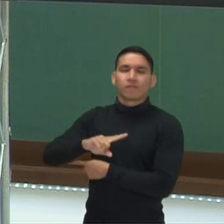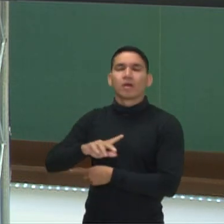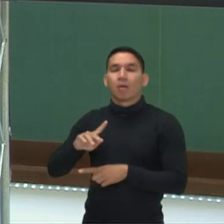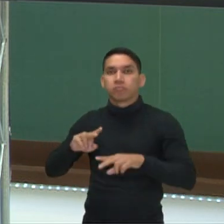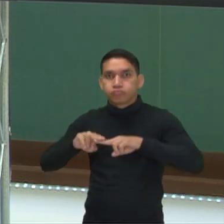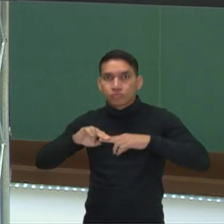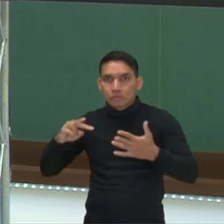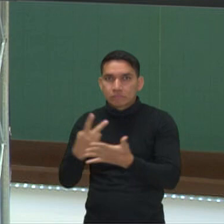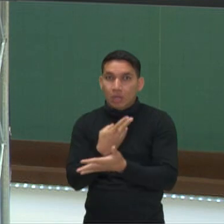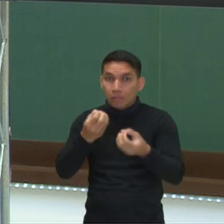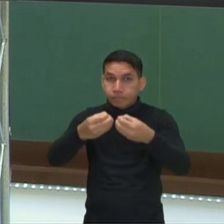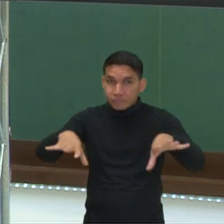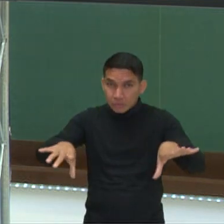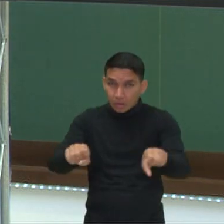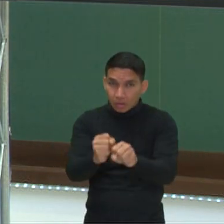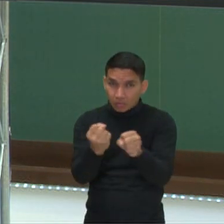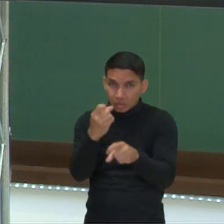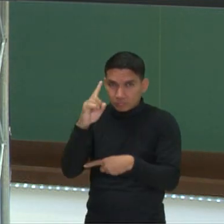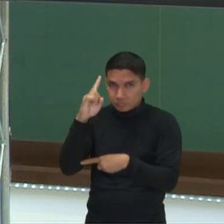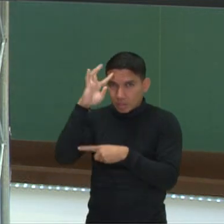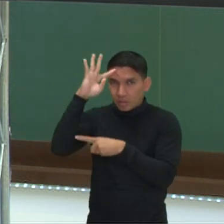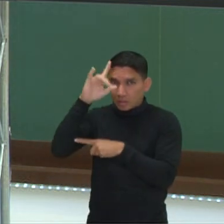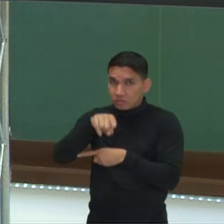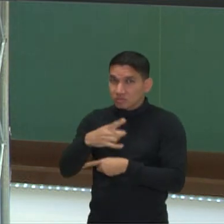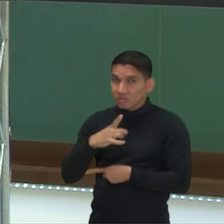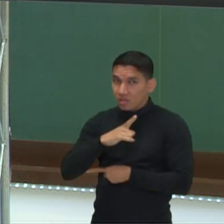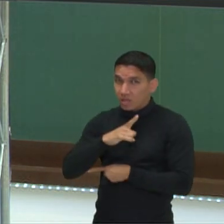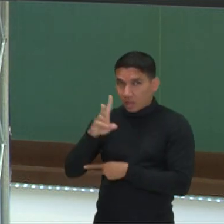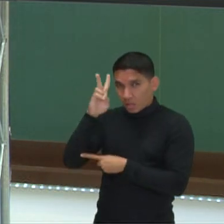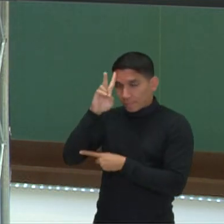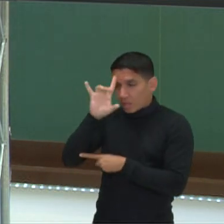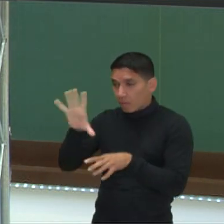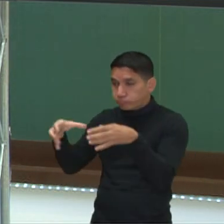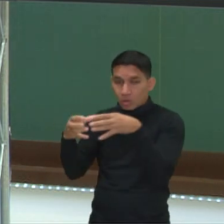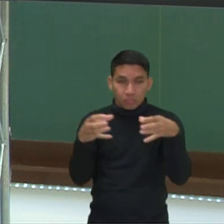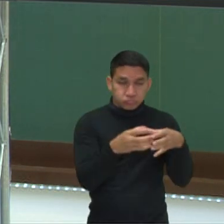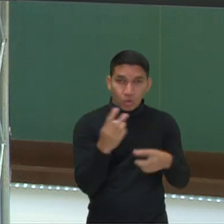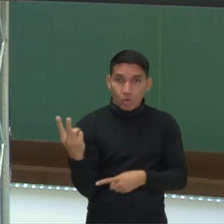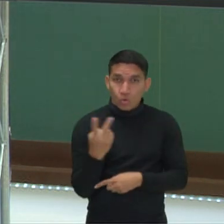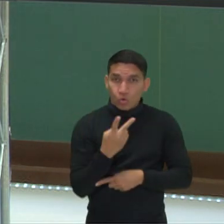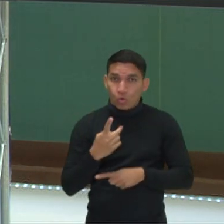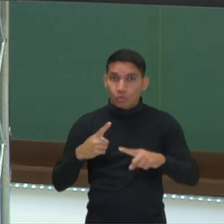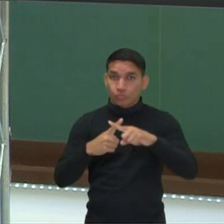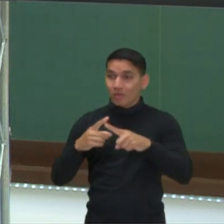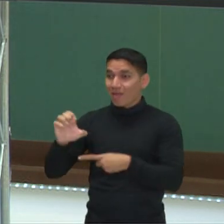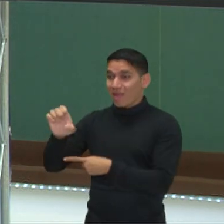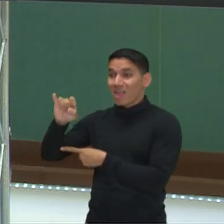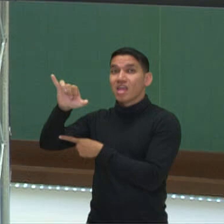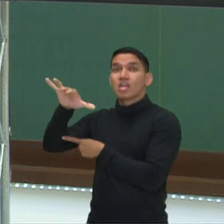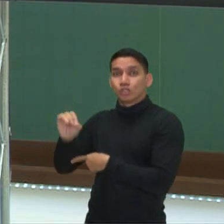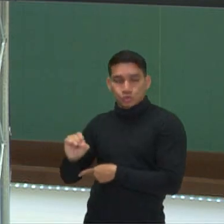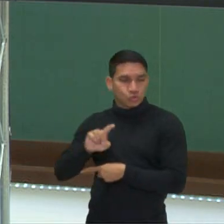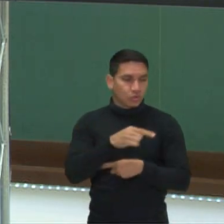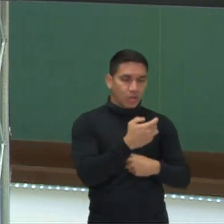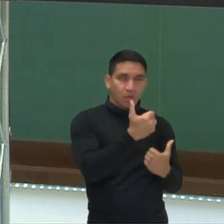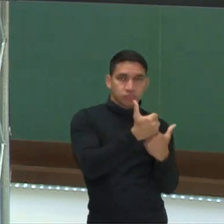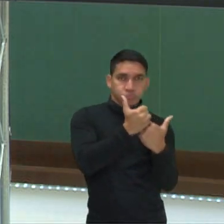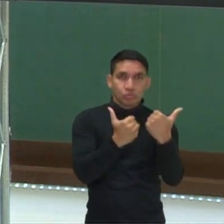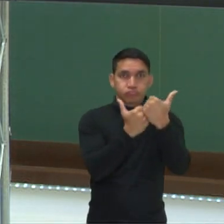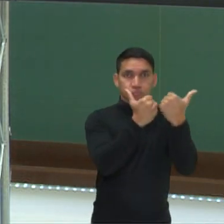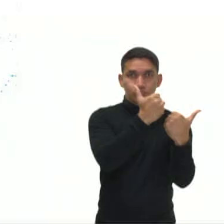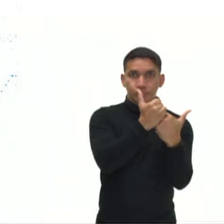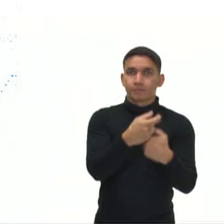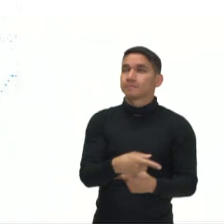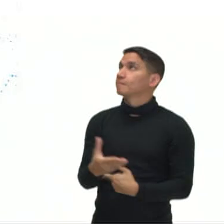Polônia. Deu tempo de pensar? Os dois grupos de países rivais quais eram, lembram? O Eixo e os aliados.